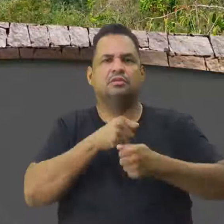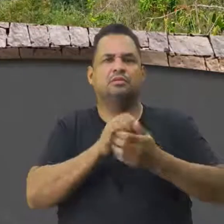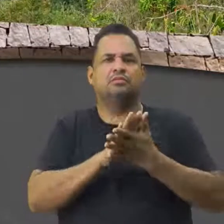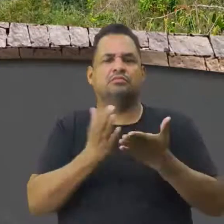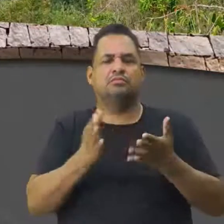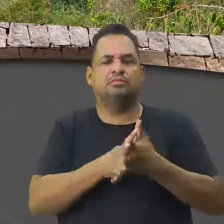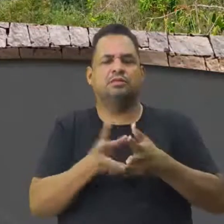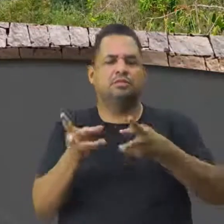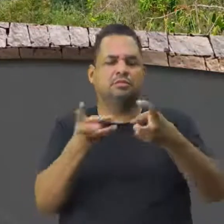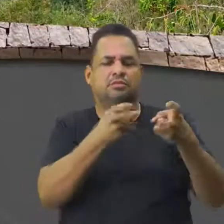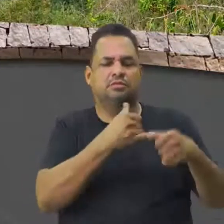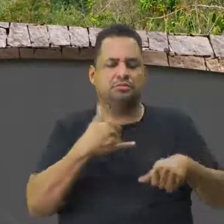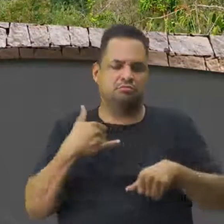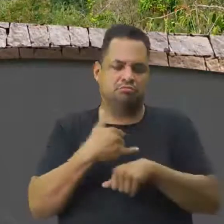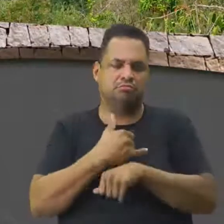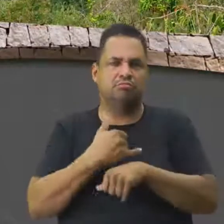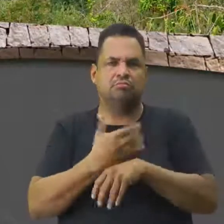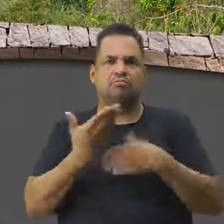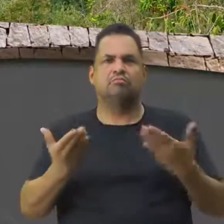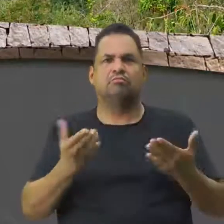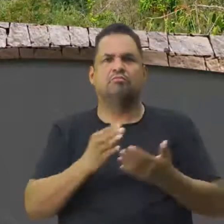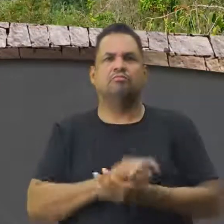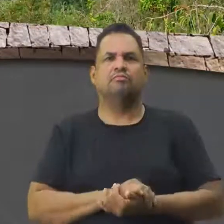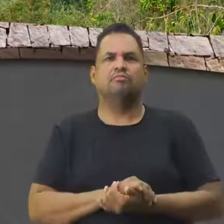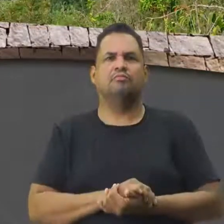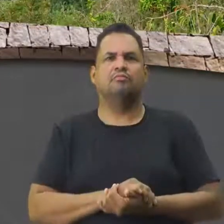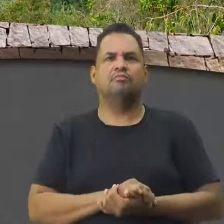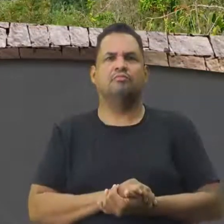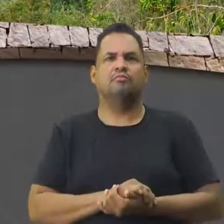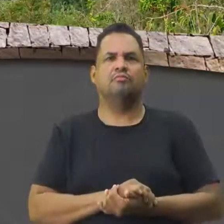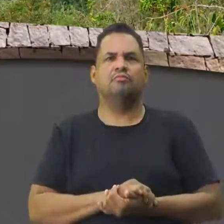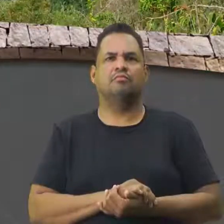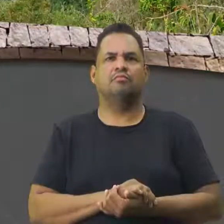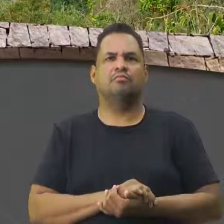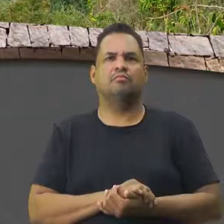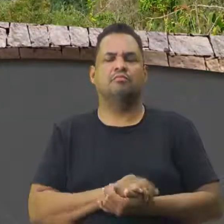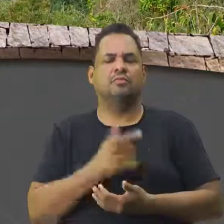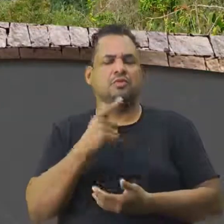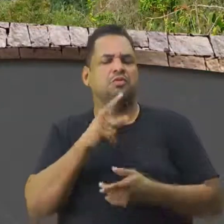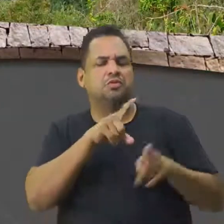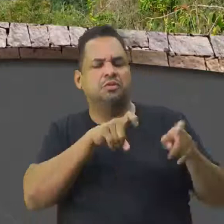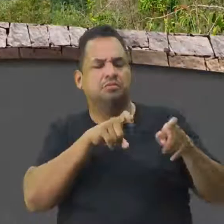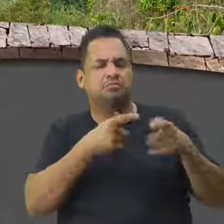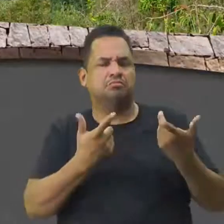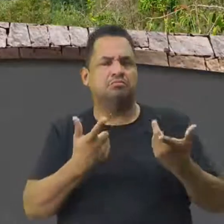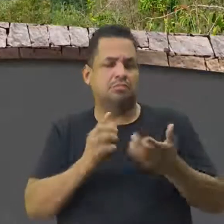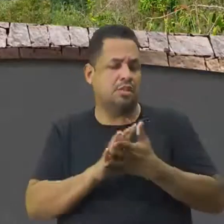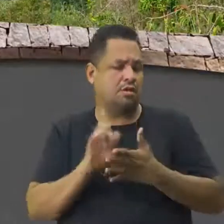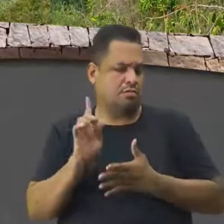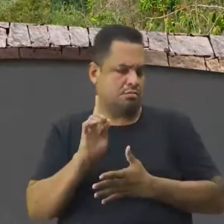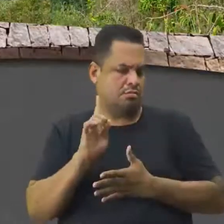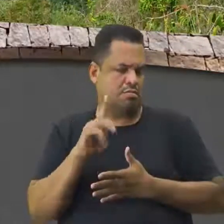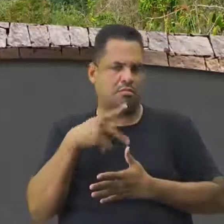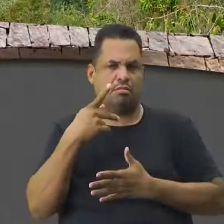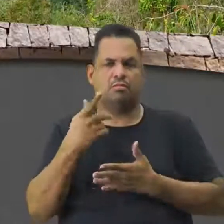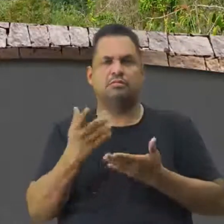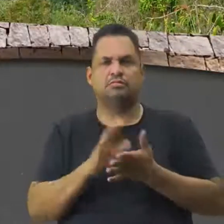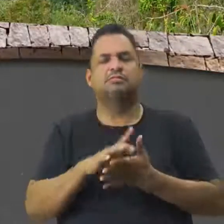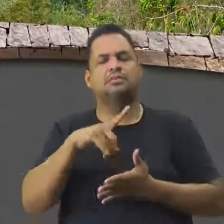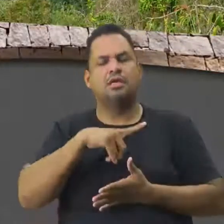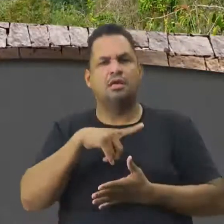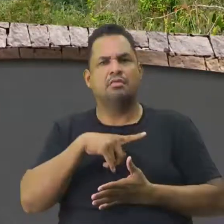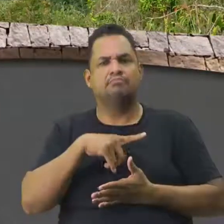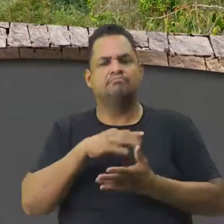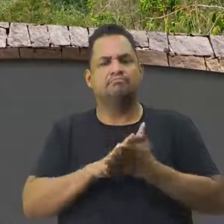no extrativismo. Predominava. Aí não tinha agricultura, Arimatea? Não falei isso não, tá? Tinha. Mas